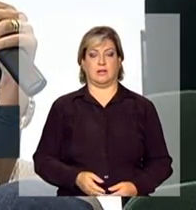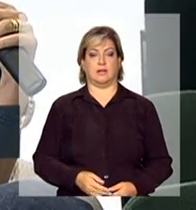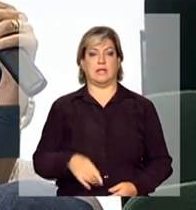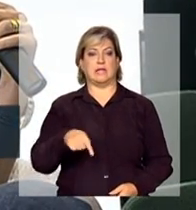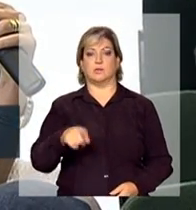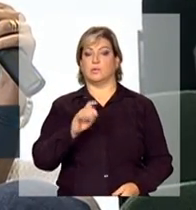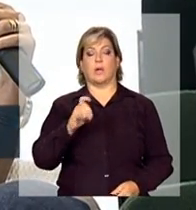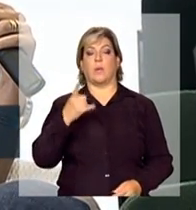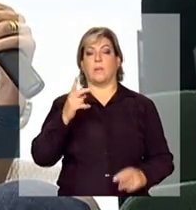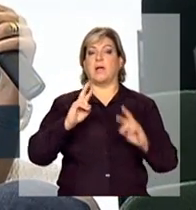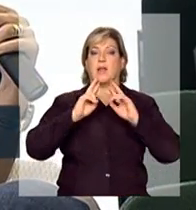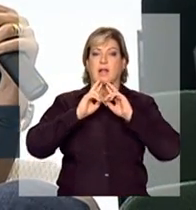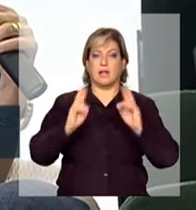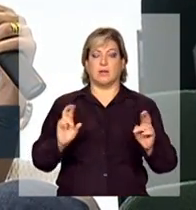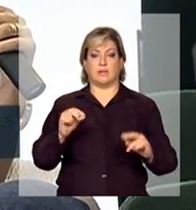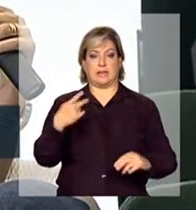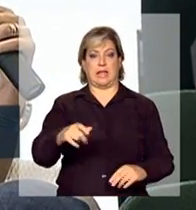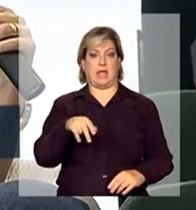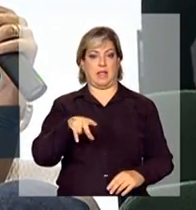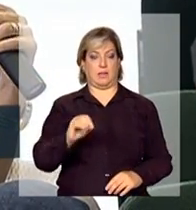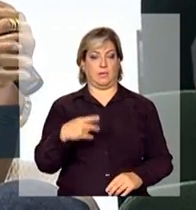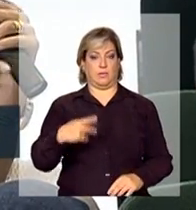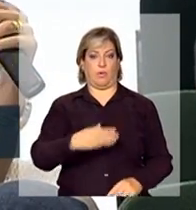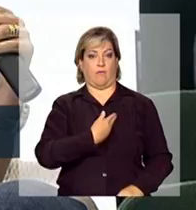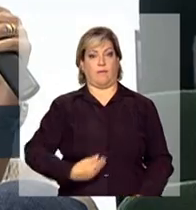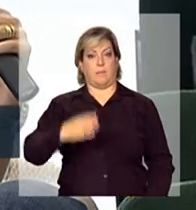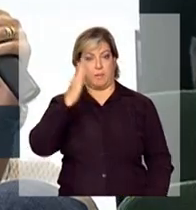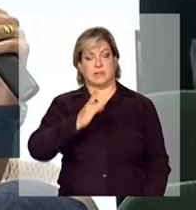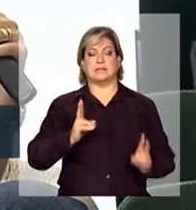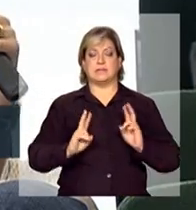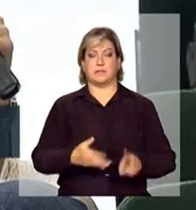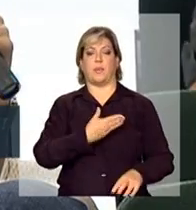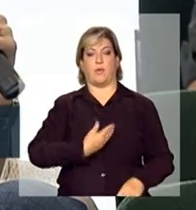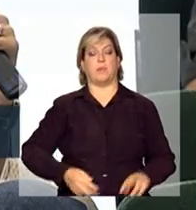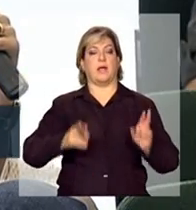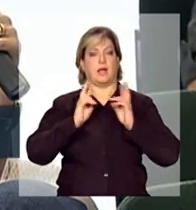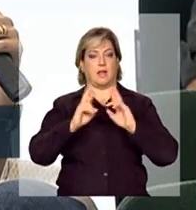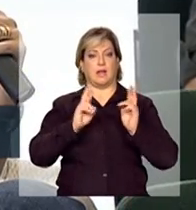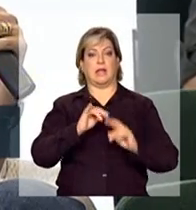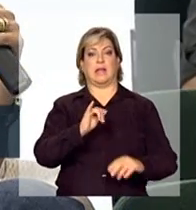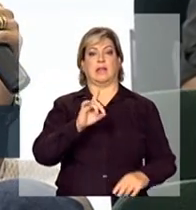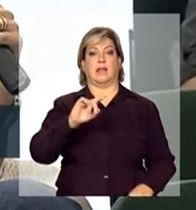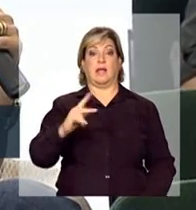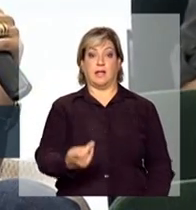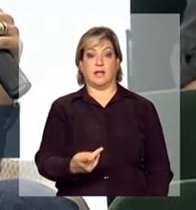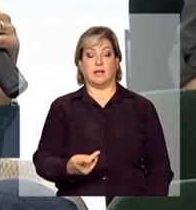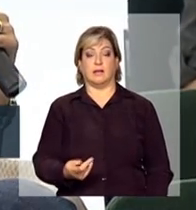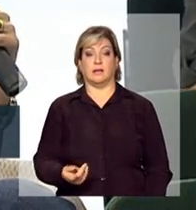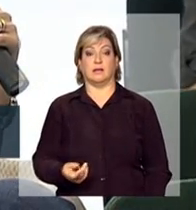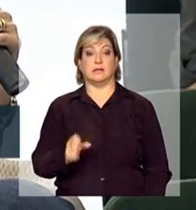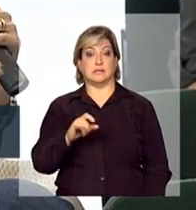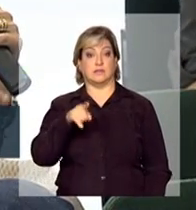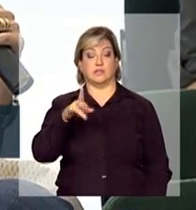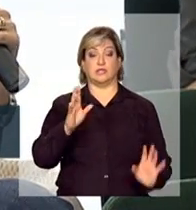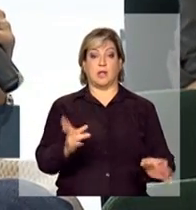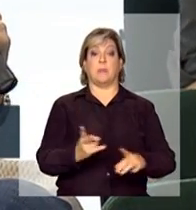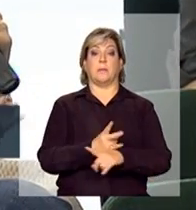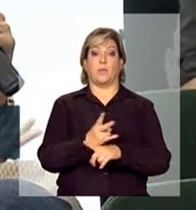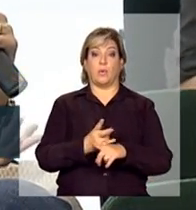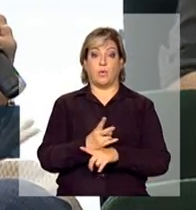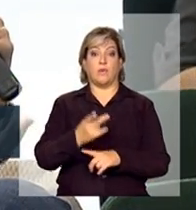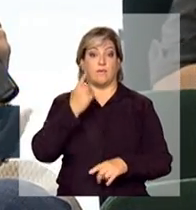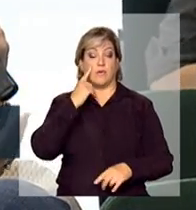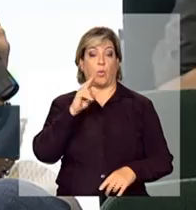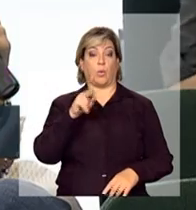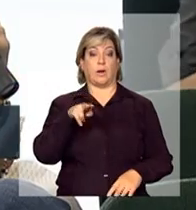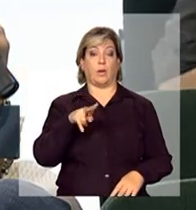uma reclamação desse ano do governo brasileiro todos os anos o governo reclama do do IDH se o senhor já procurou eventualmente a